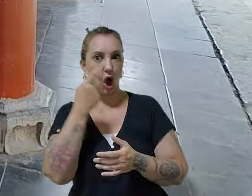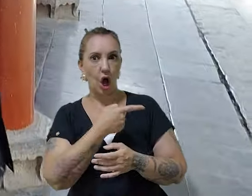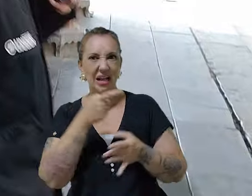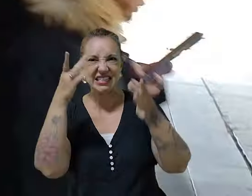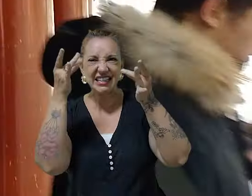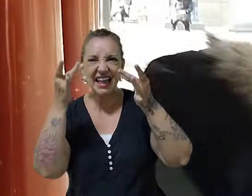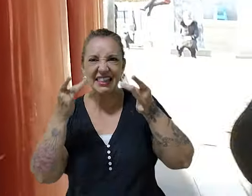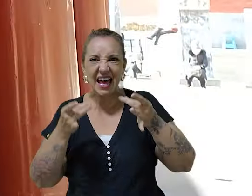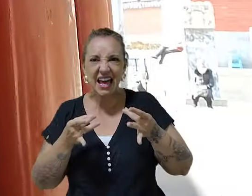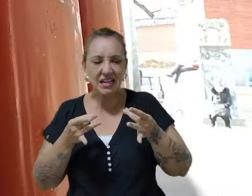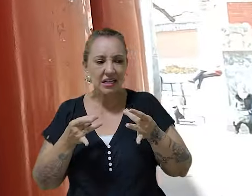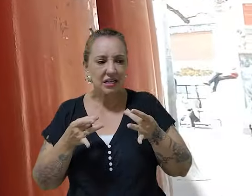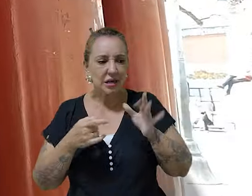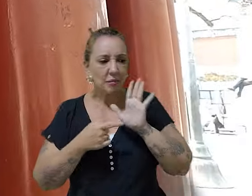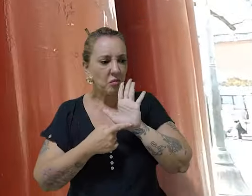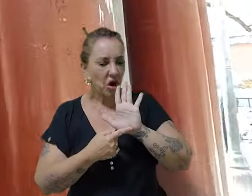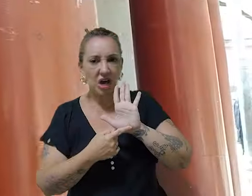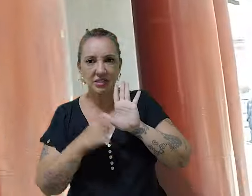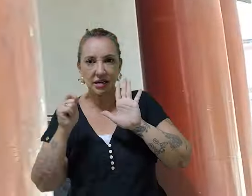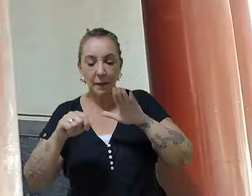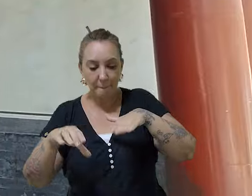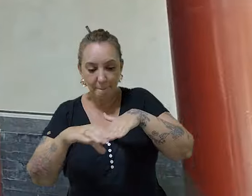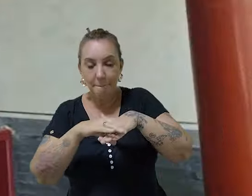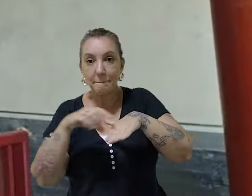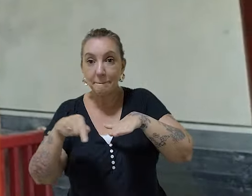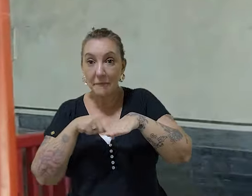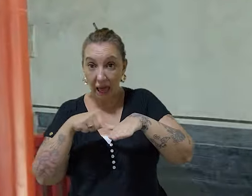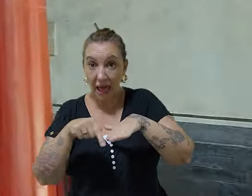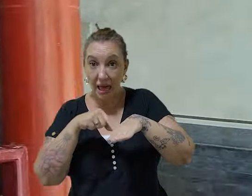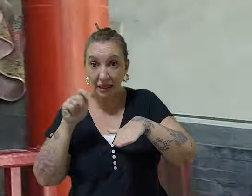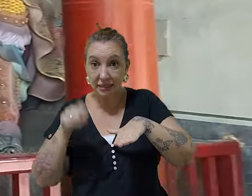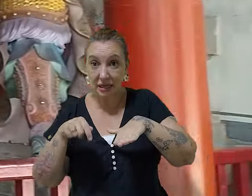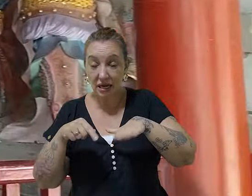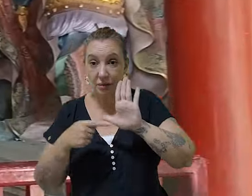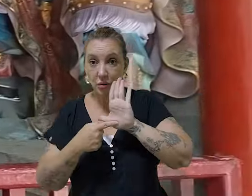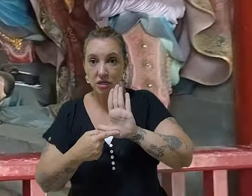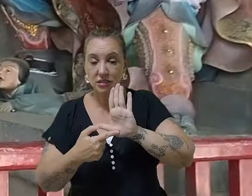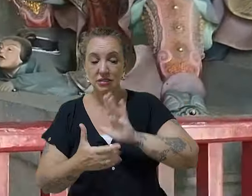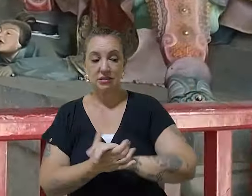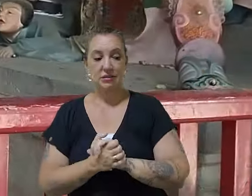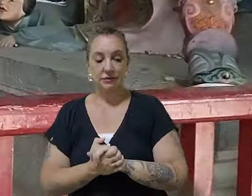aqui. Ô, Rômulo, dá para pegar esse detalhe do pé aqui? Olha só.